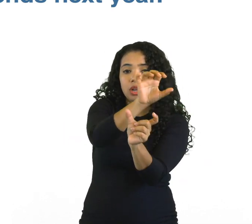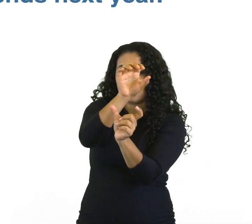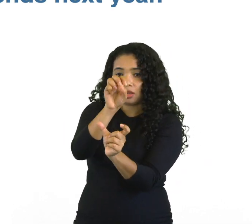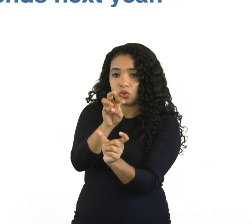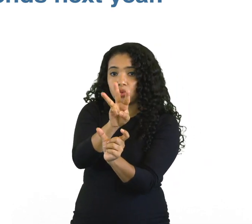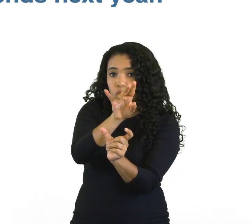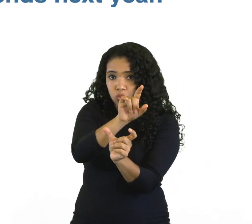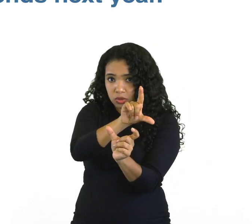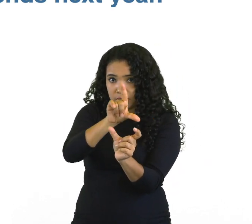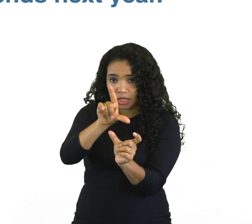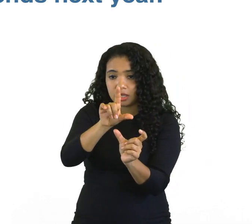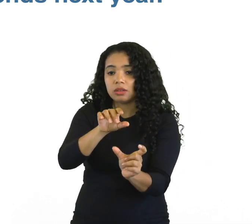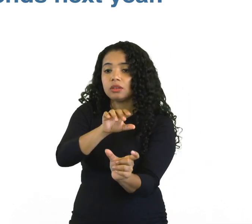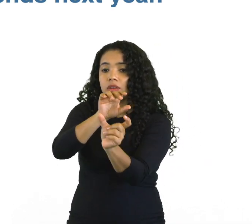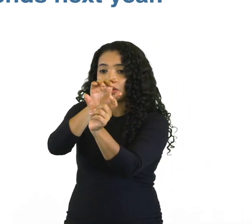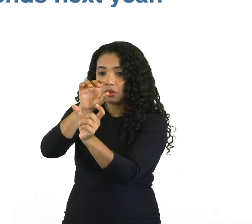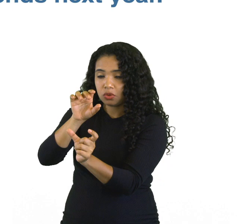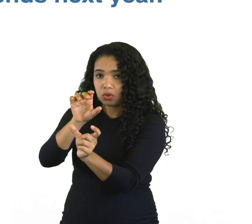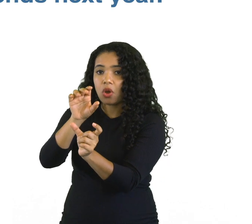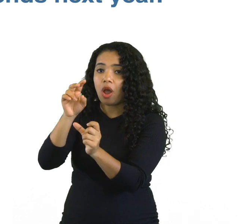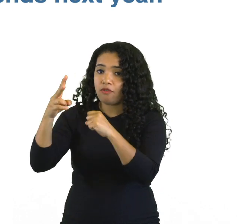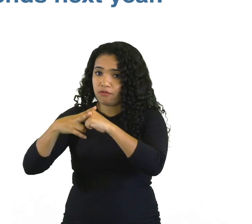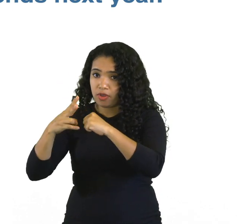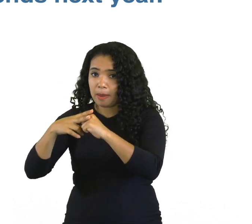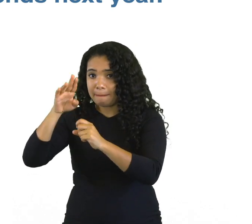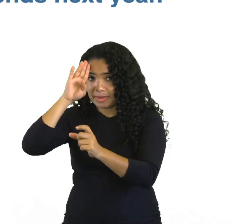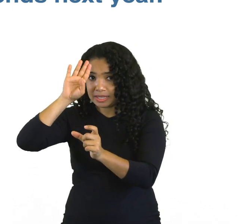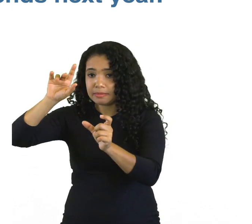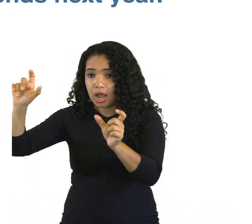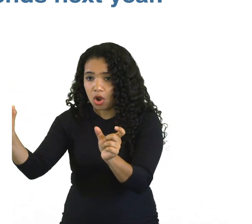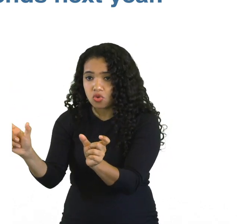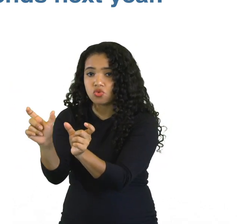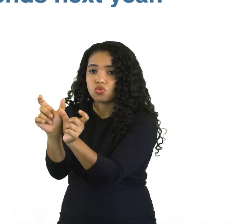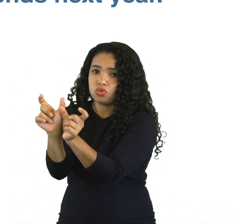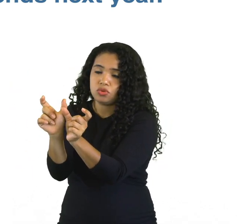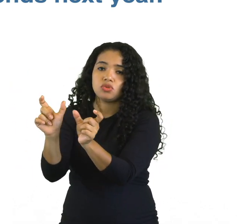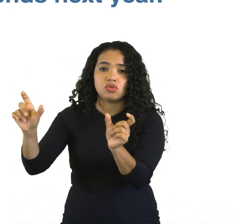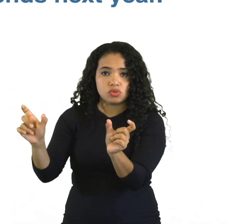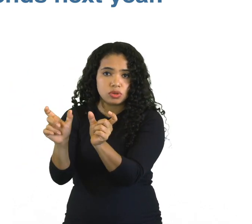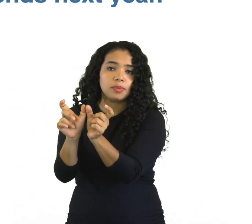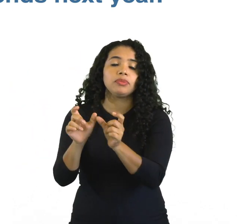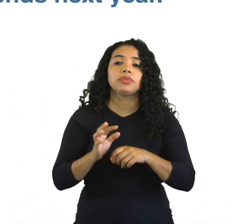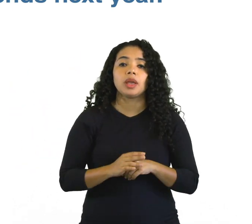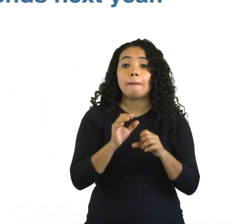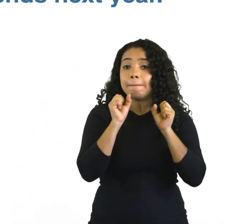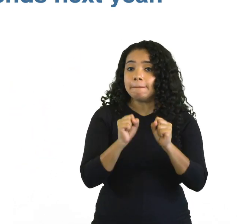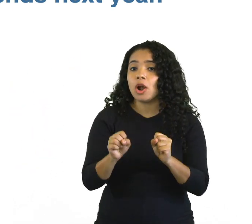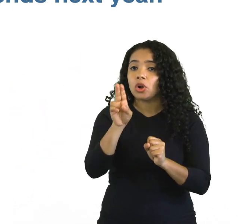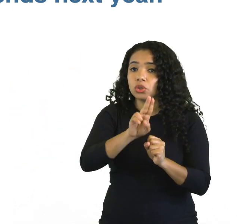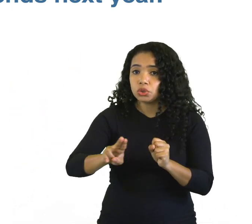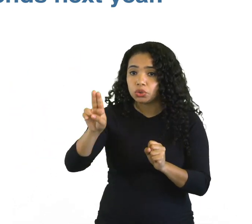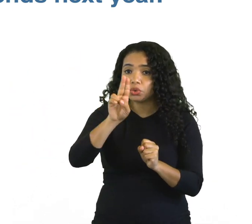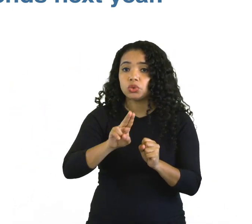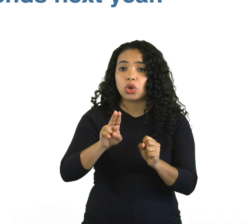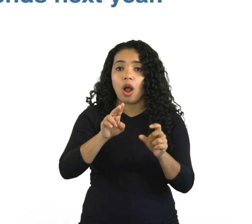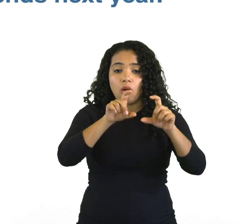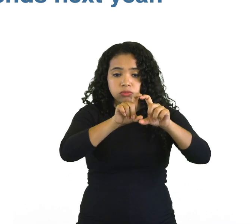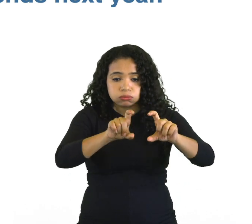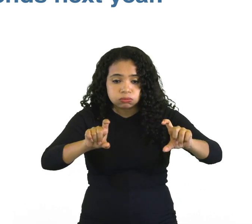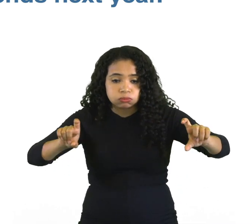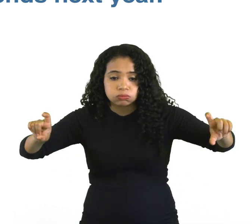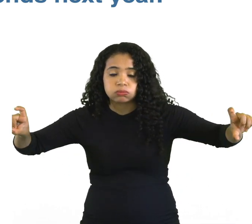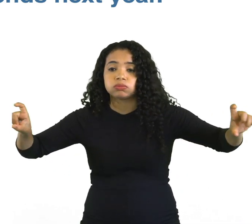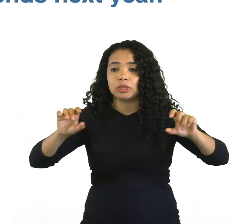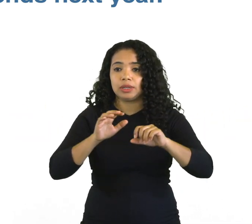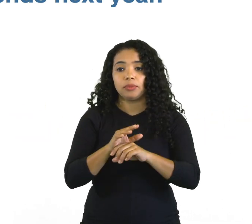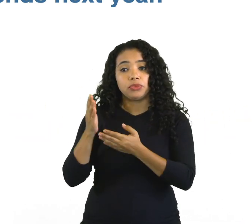verbo principal e o complemento. Aí a gente pode utilizar todos os sujeitos e formar a mesma frase. Aqui nós